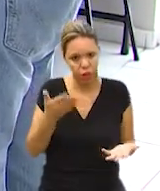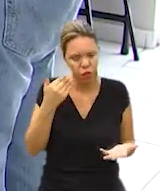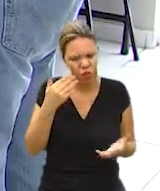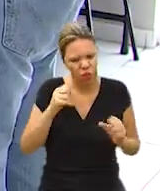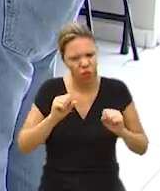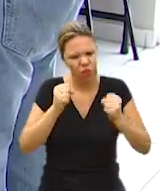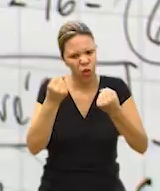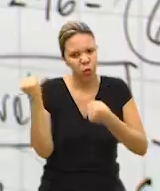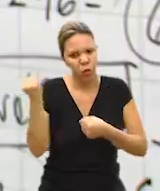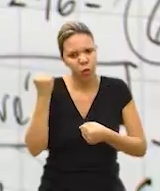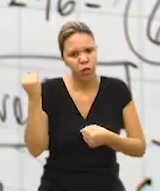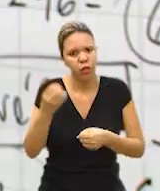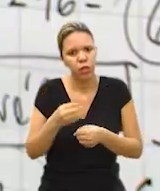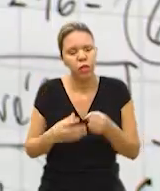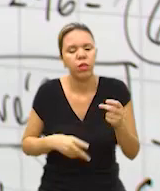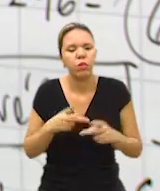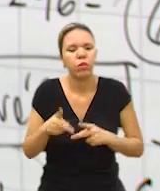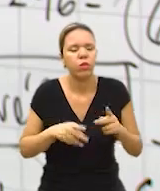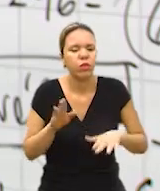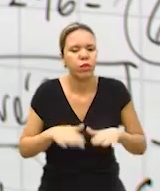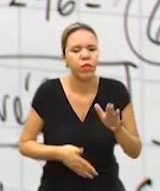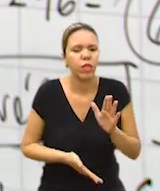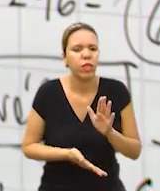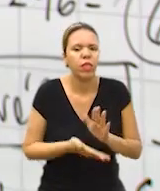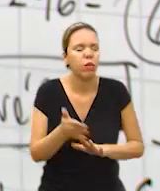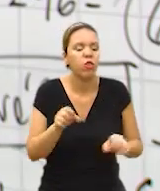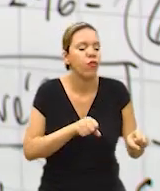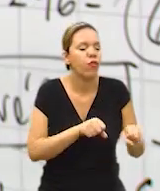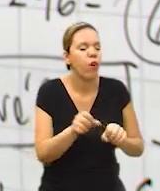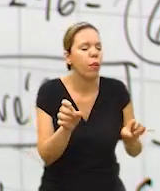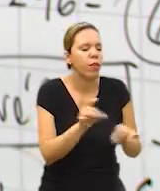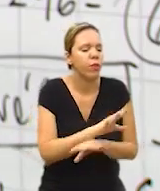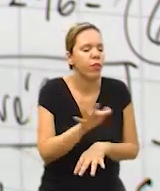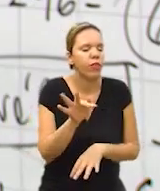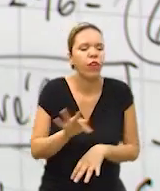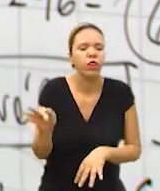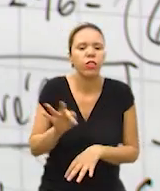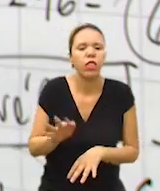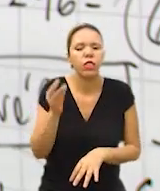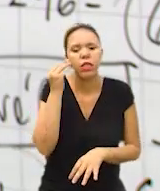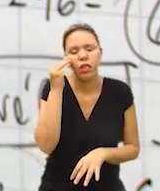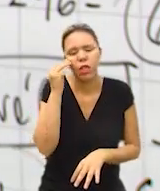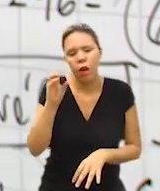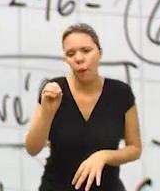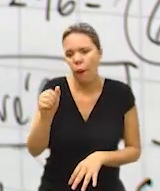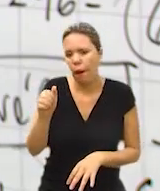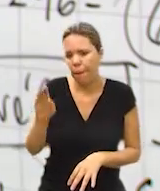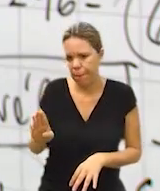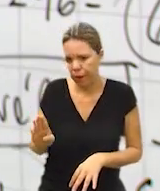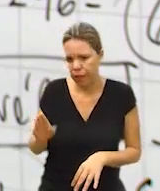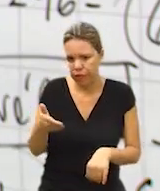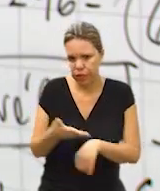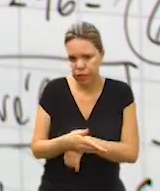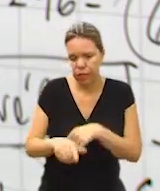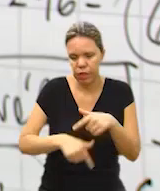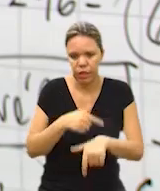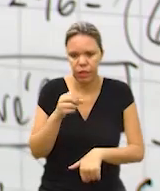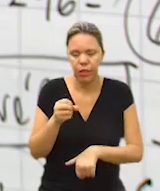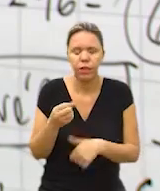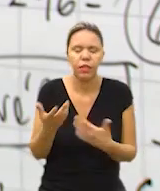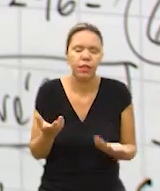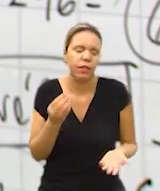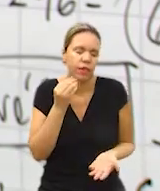reforços importantes. O pessoal normalmente sai da faculdade, André, eles tentam já prestar o exame da OAB para já entrar no mercado de